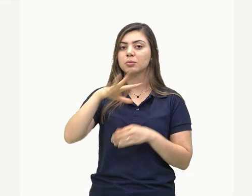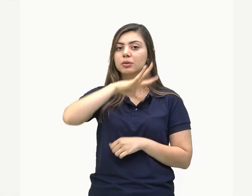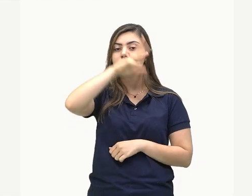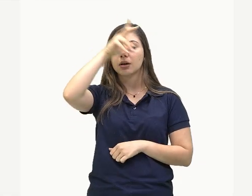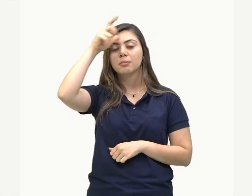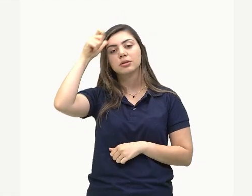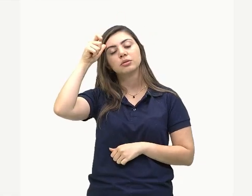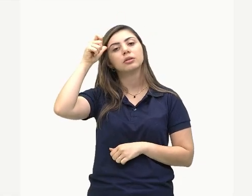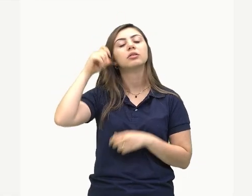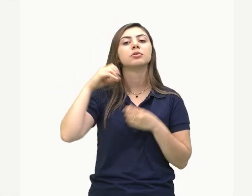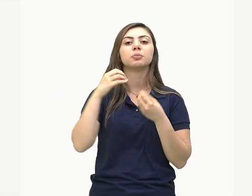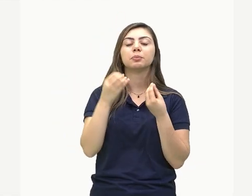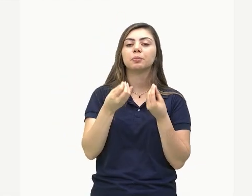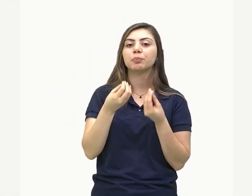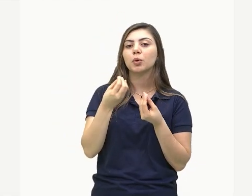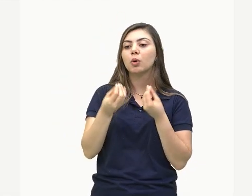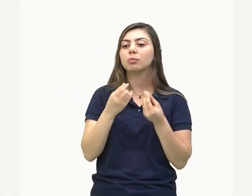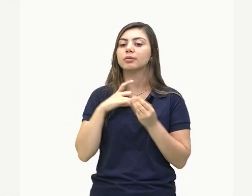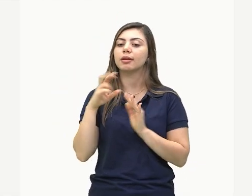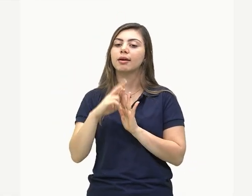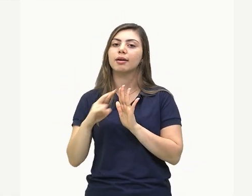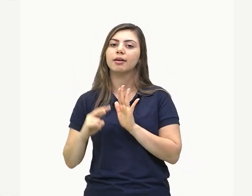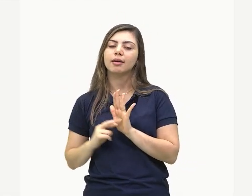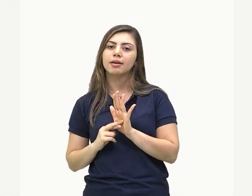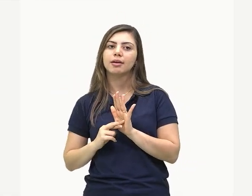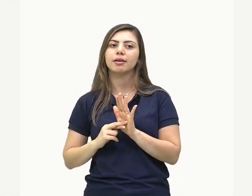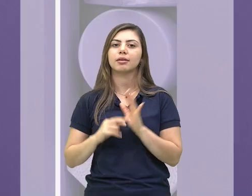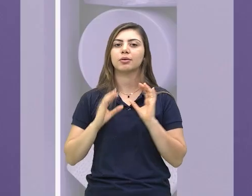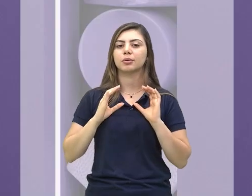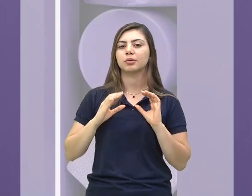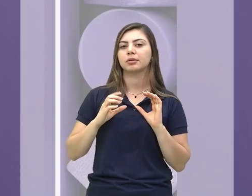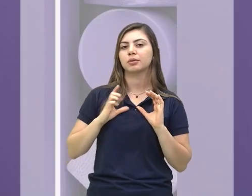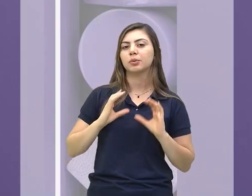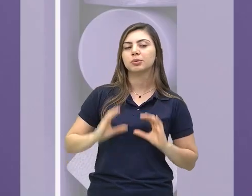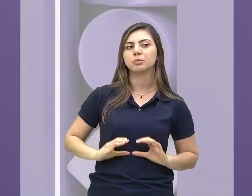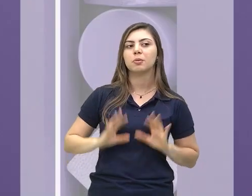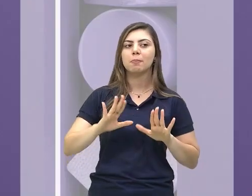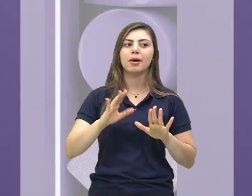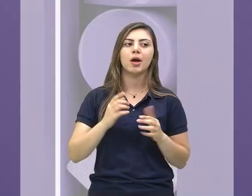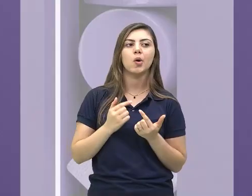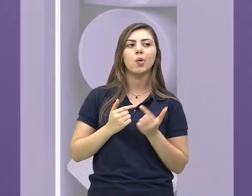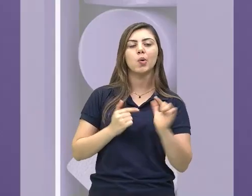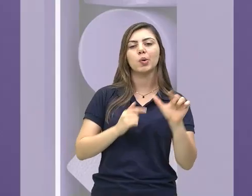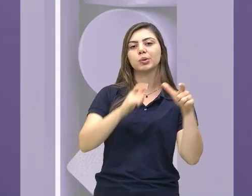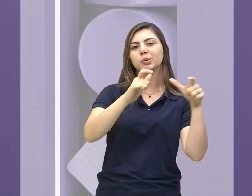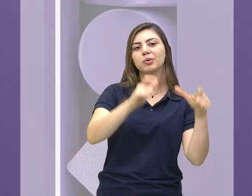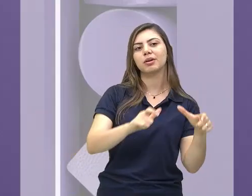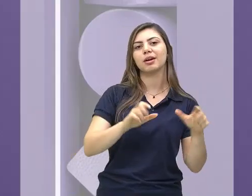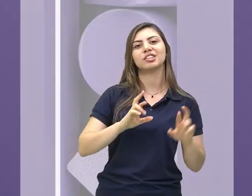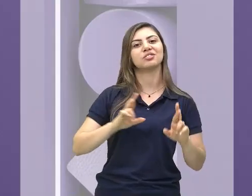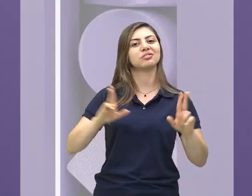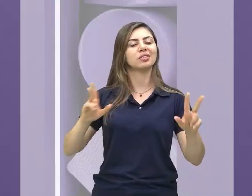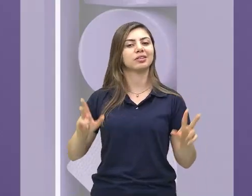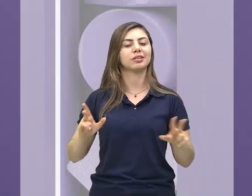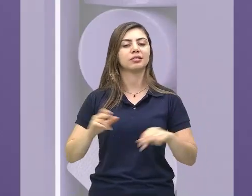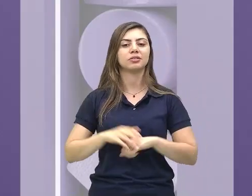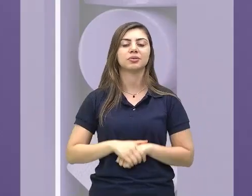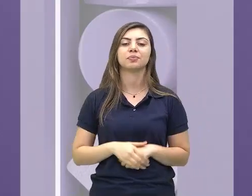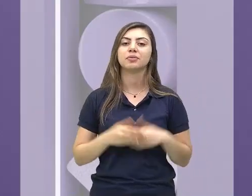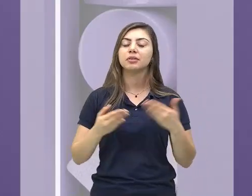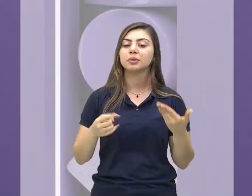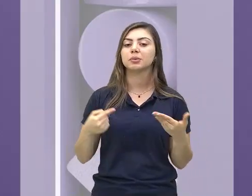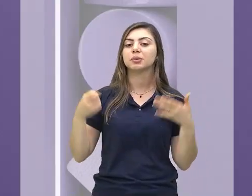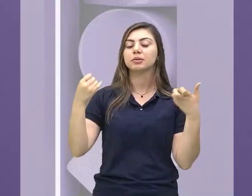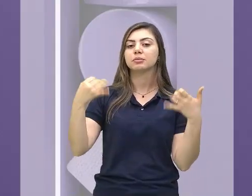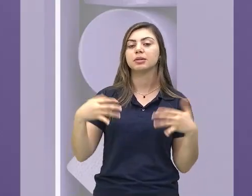valer tanto para quem está em uma outra região do Brasil, ok? Então, é por isso que a gente coloca assim que a moral,